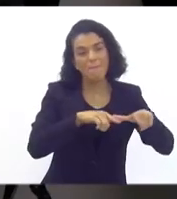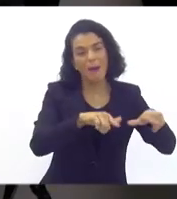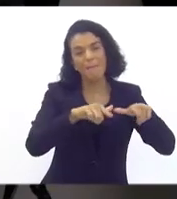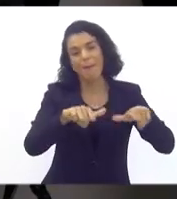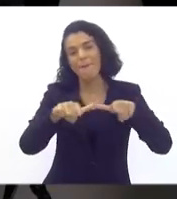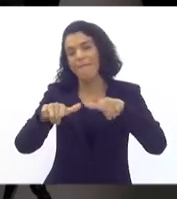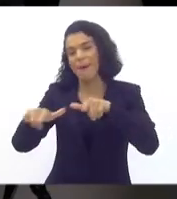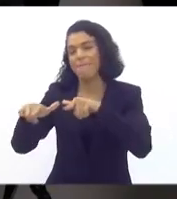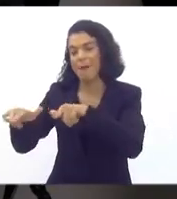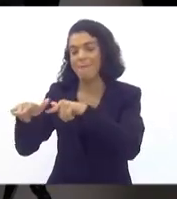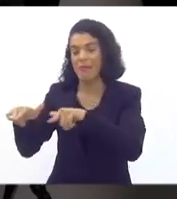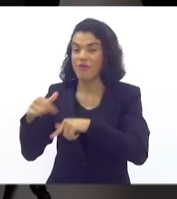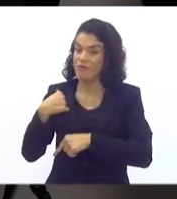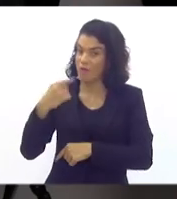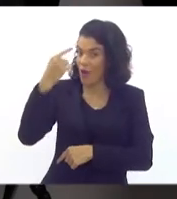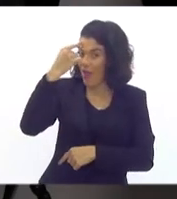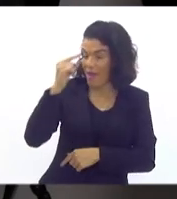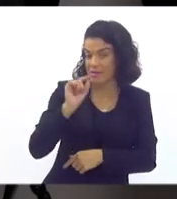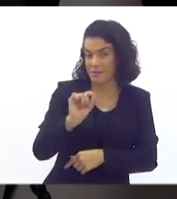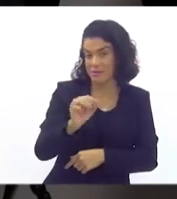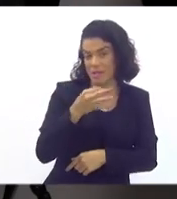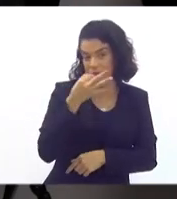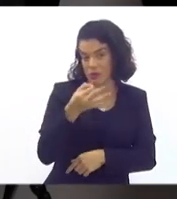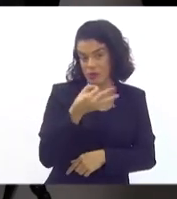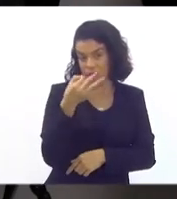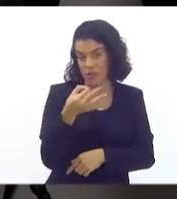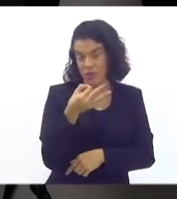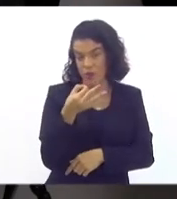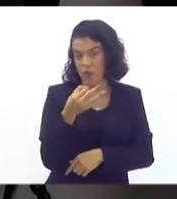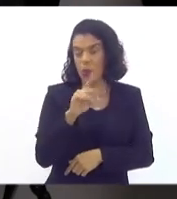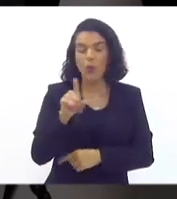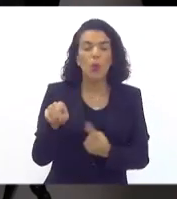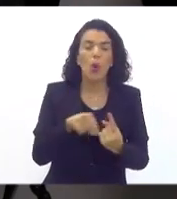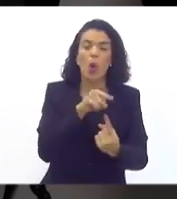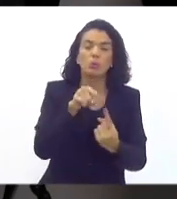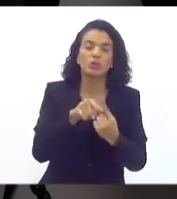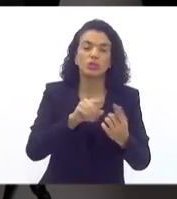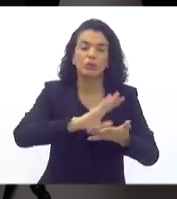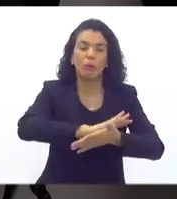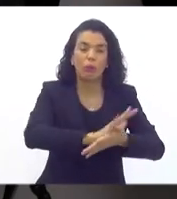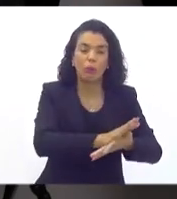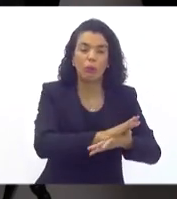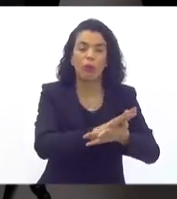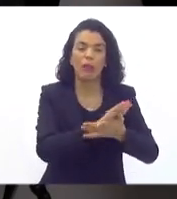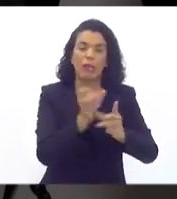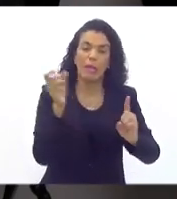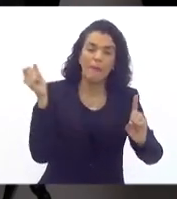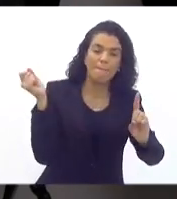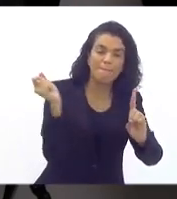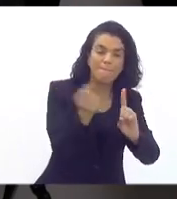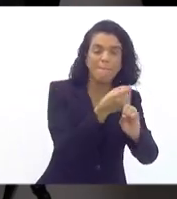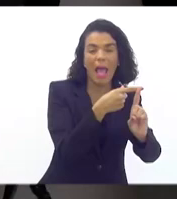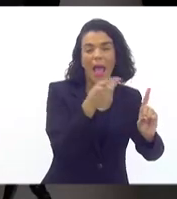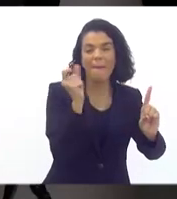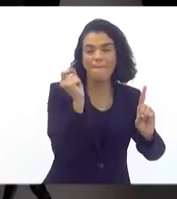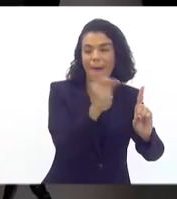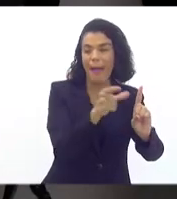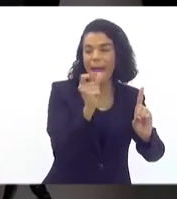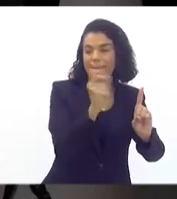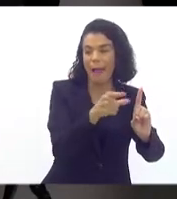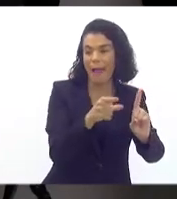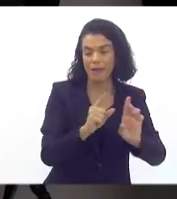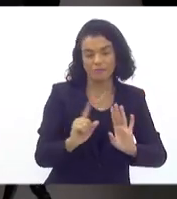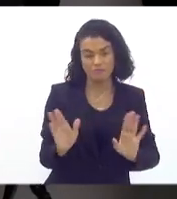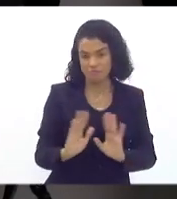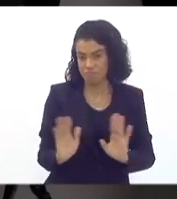os processos foi essa minha colocação não foi na intenção de ofender de atingir de diminuir diminuir prezar